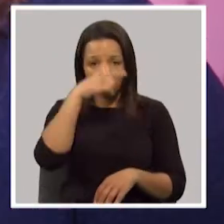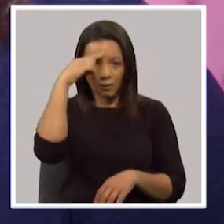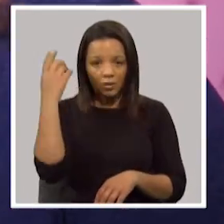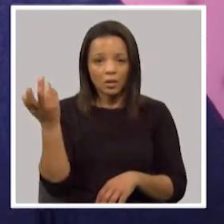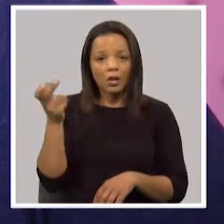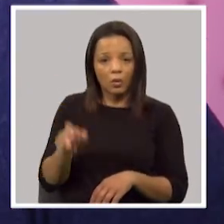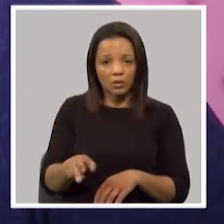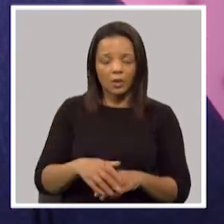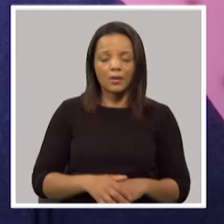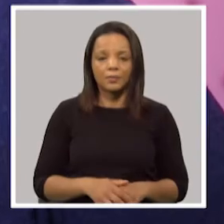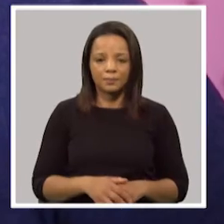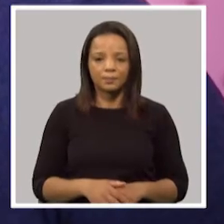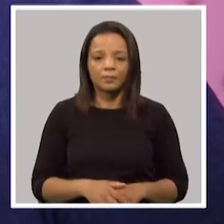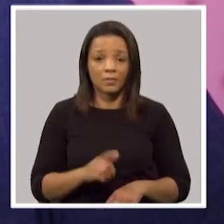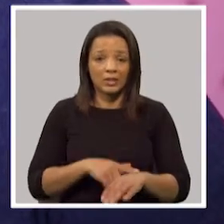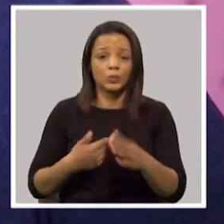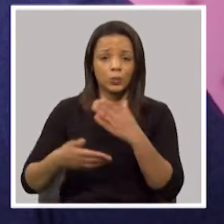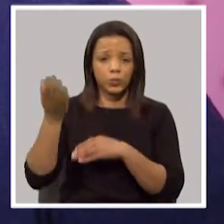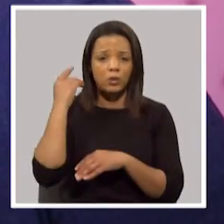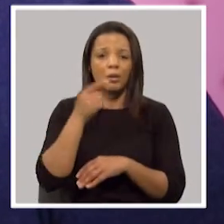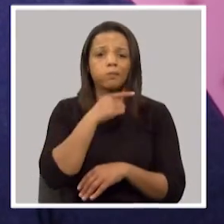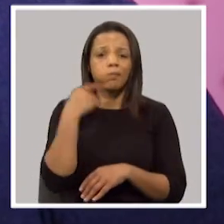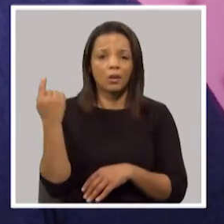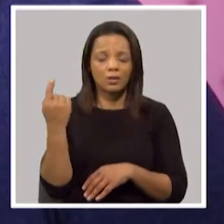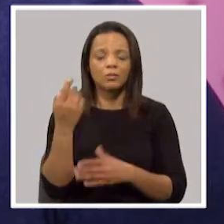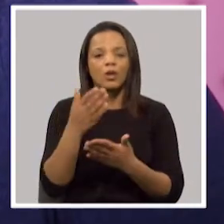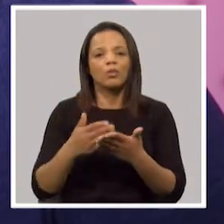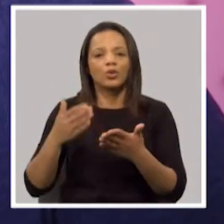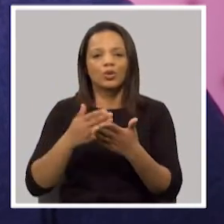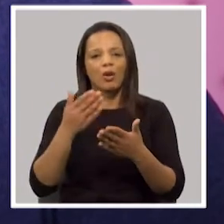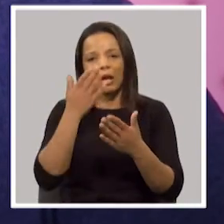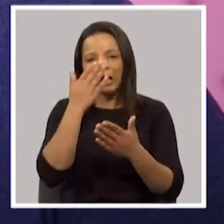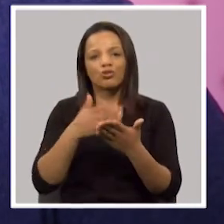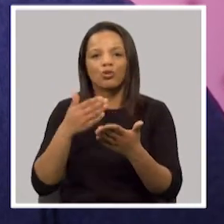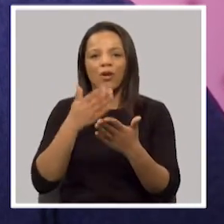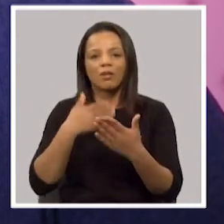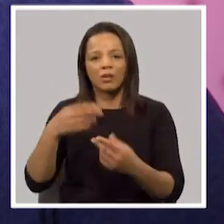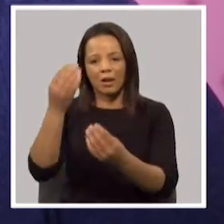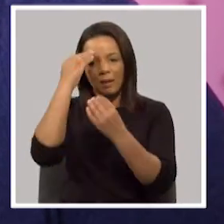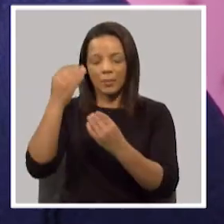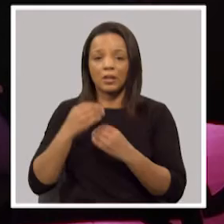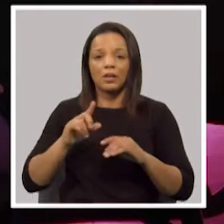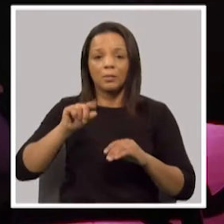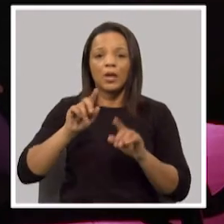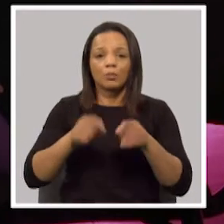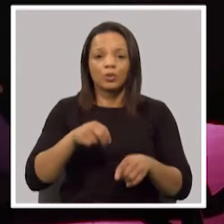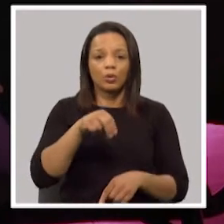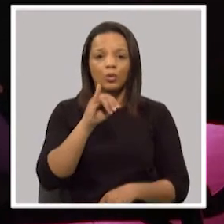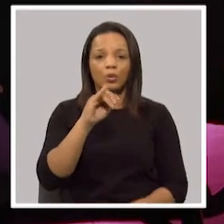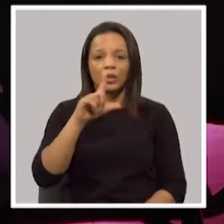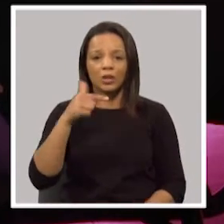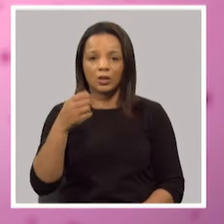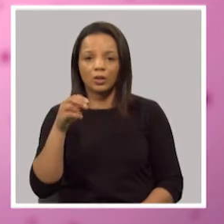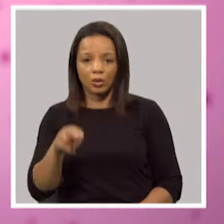difícil de encontrar. E nessa altura, então, era raríssimo. E foi uma grande escola, foi onde começou também o Nilton. Foi aí que